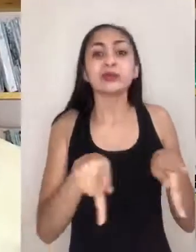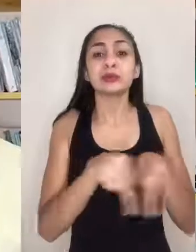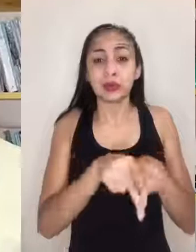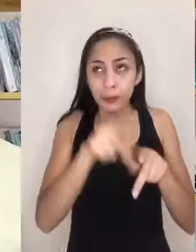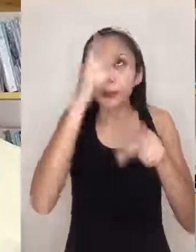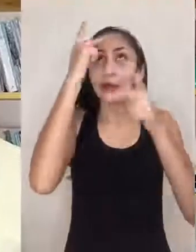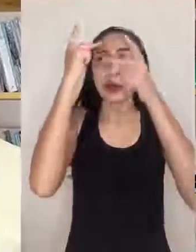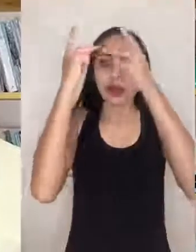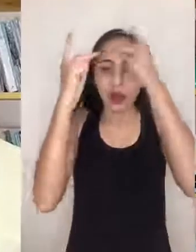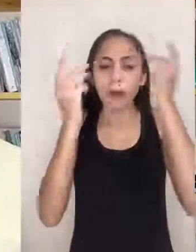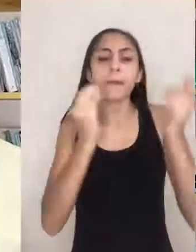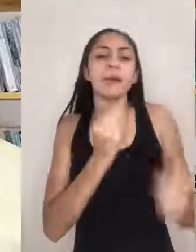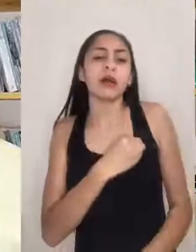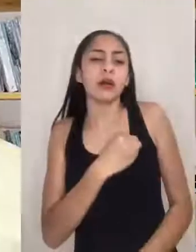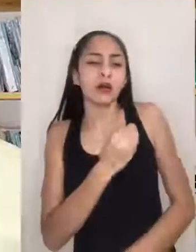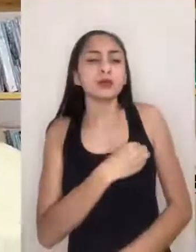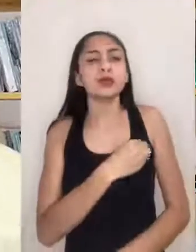tais pecados.